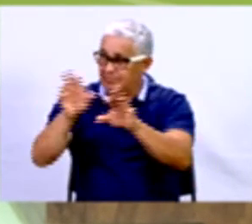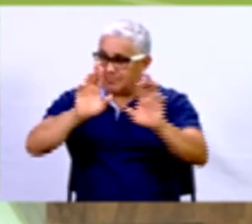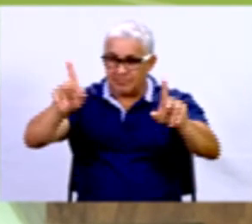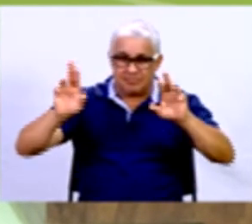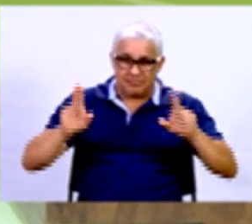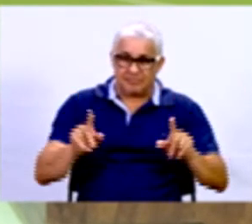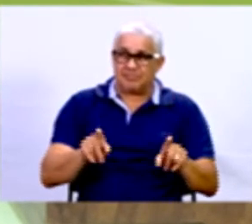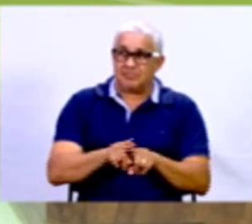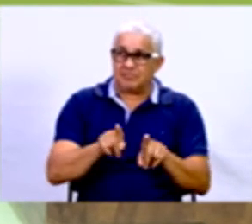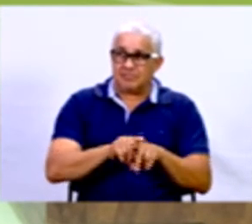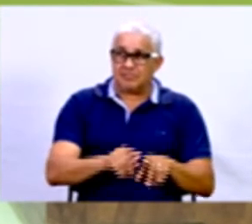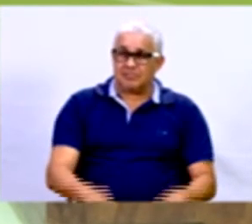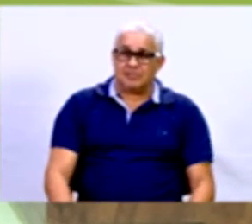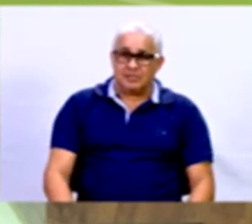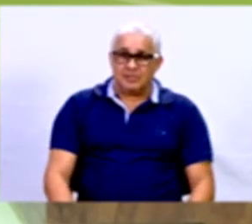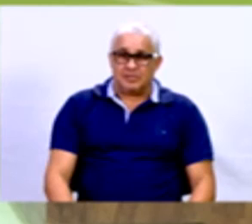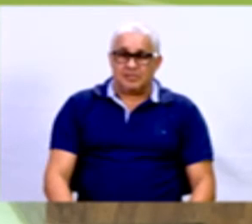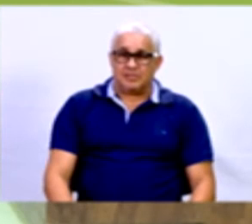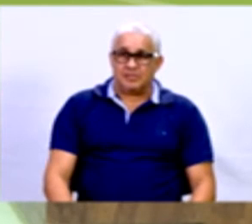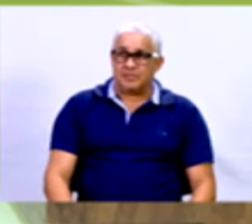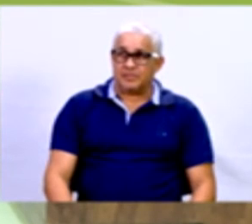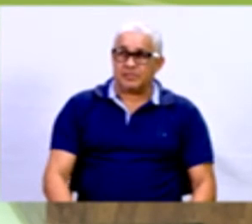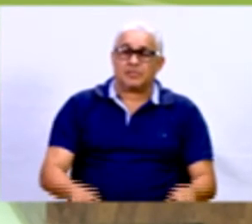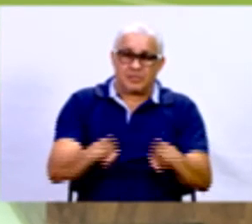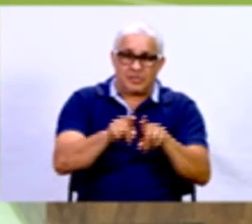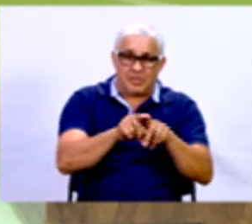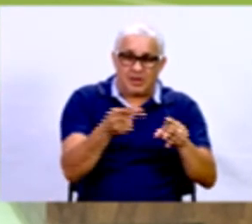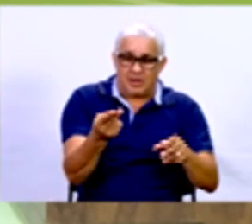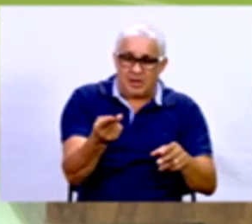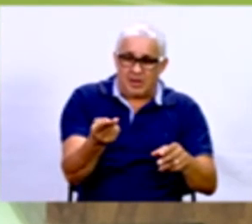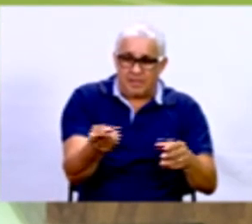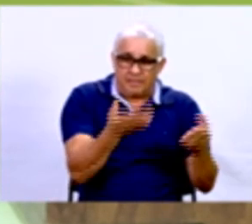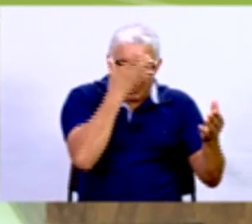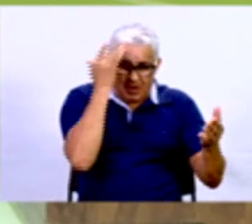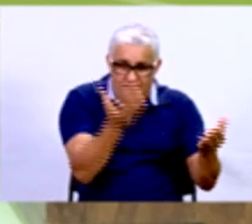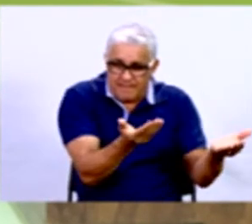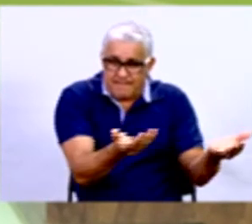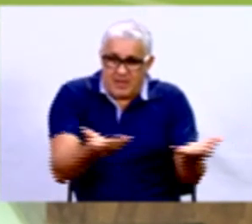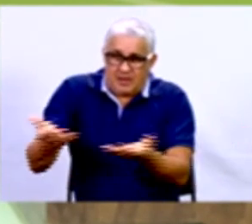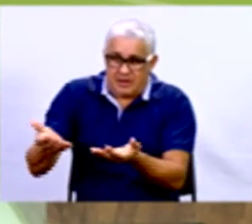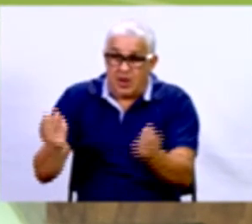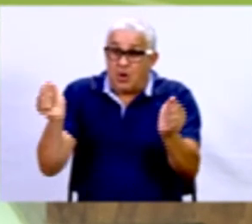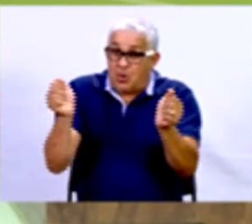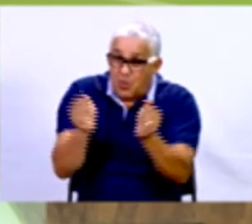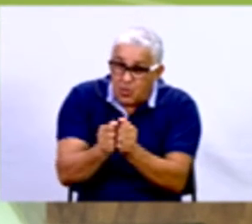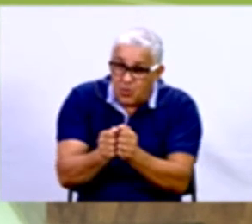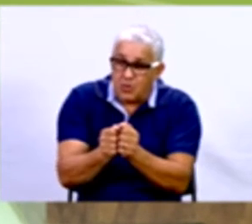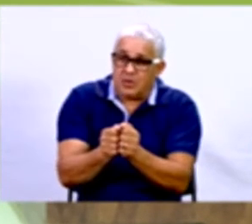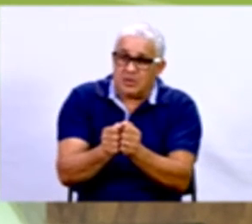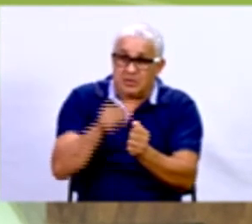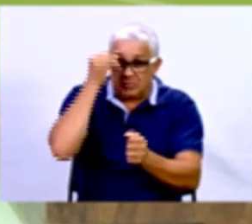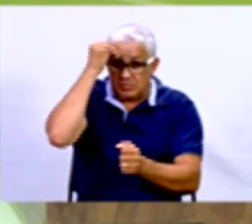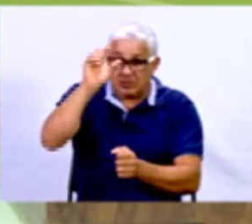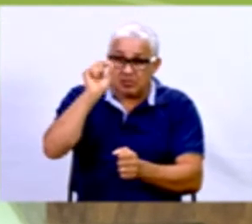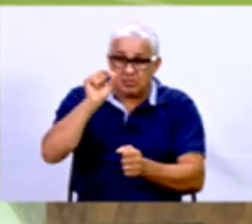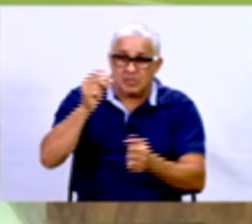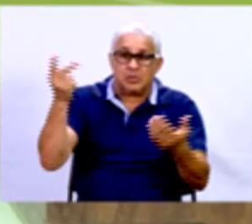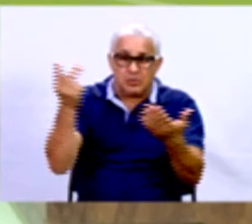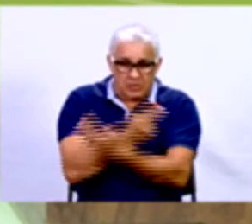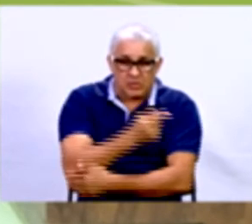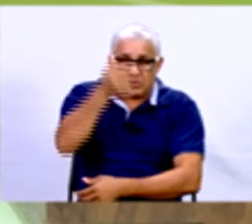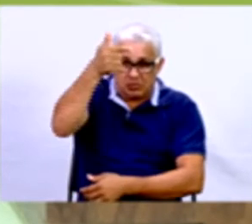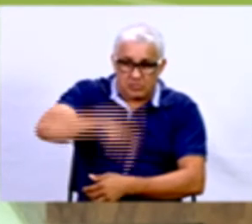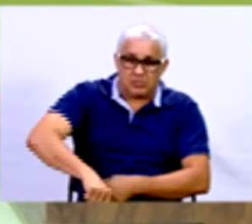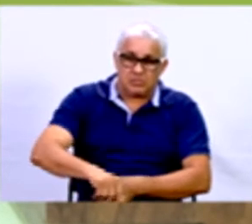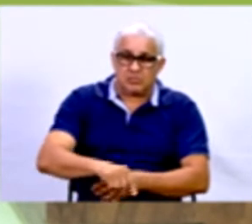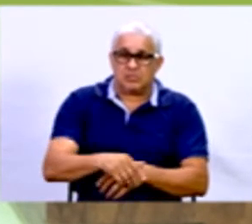Seja de sinalização do local, de remoção da vítima, mas eles vão trabalhar em conjunto para evitar que ocorram próximos